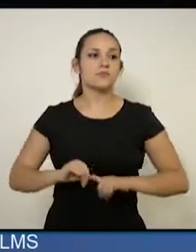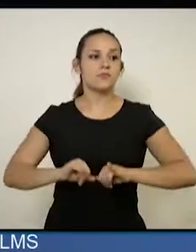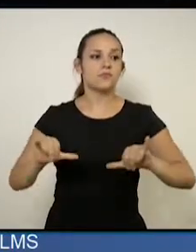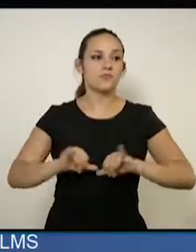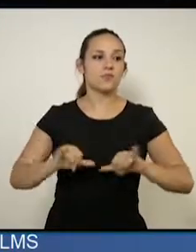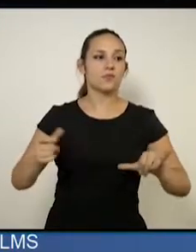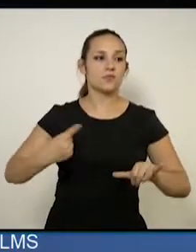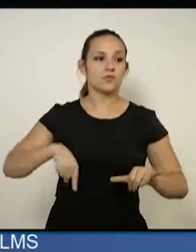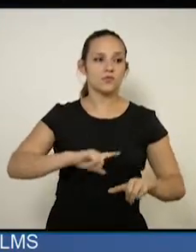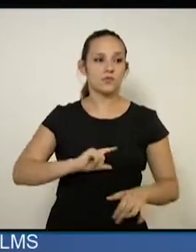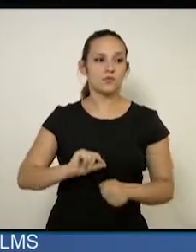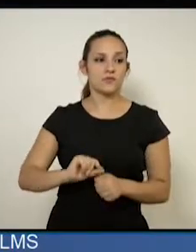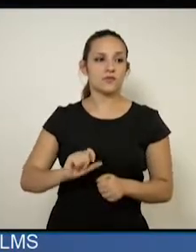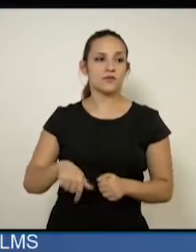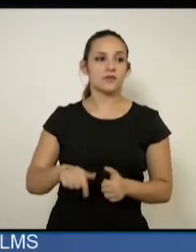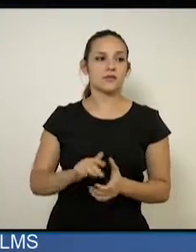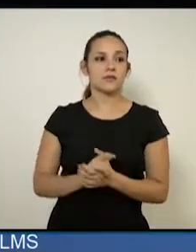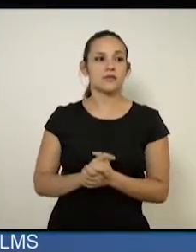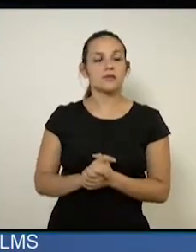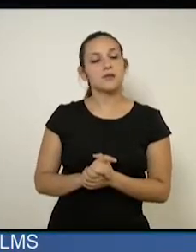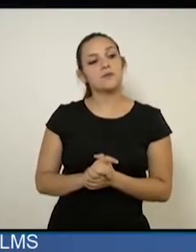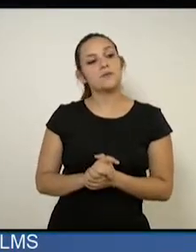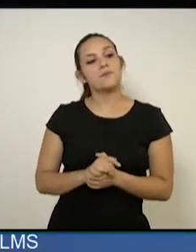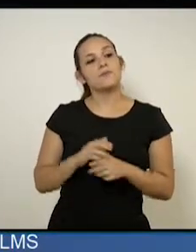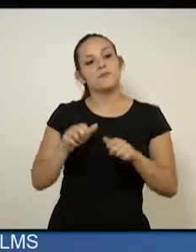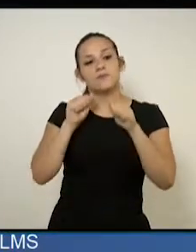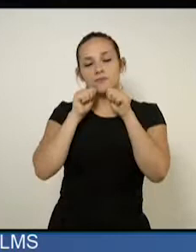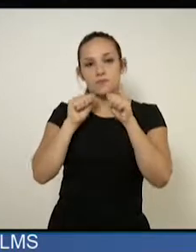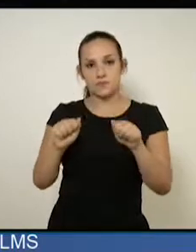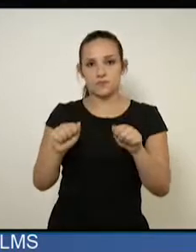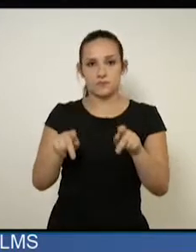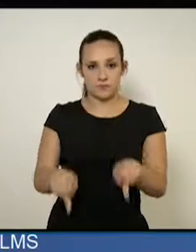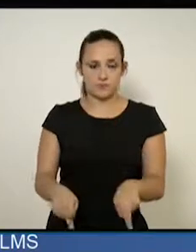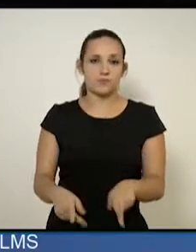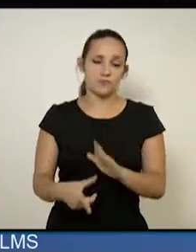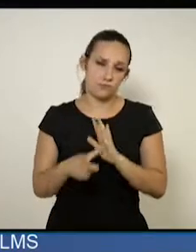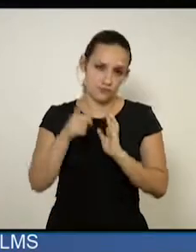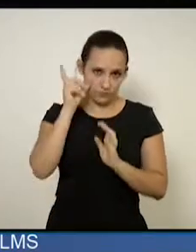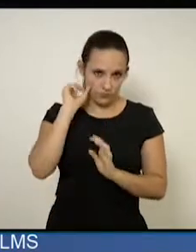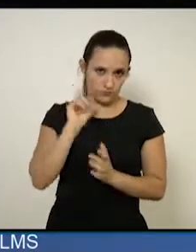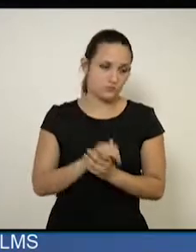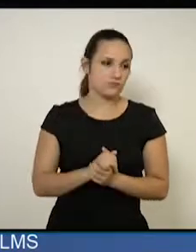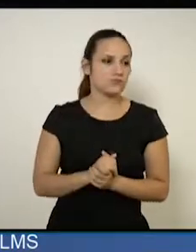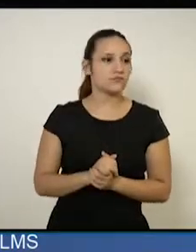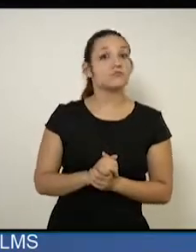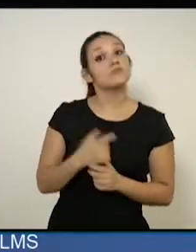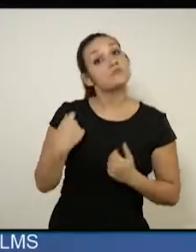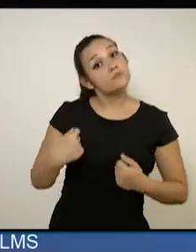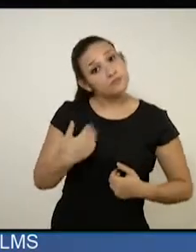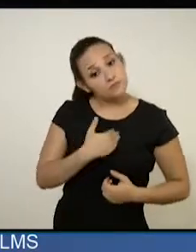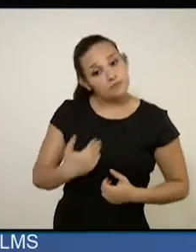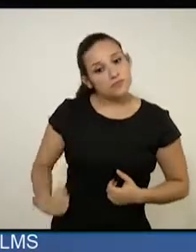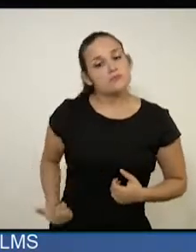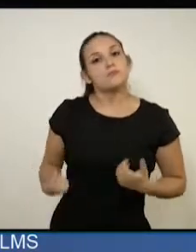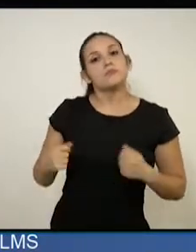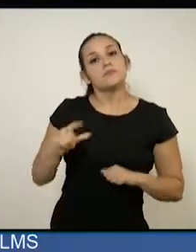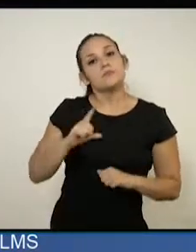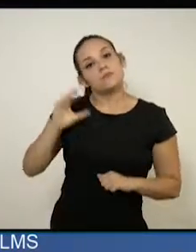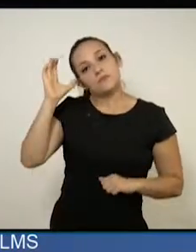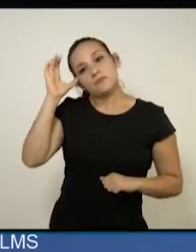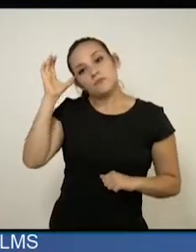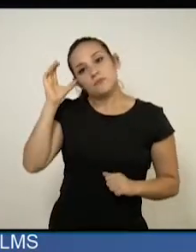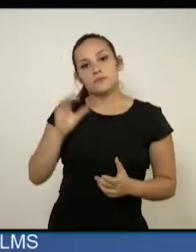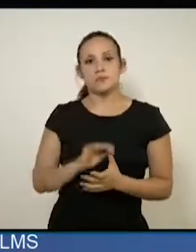informações que passamos aqui da audiência de ontem, né? O governo precisa ter a consciência de que a expansão do